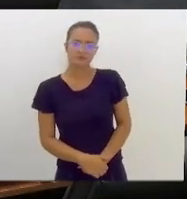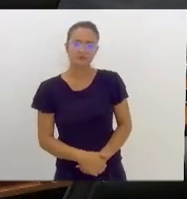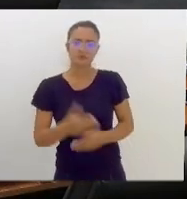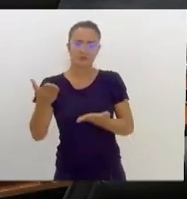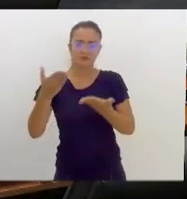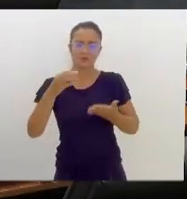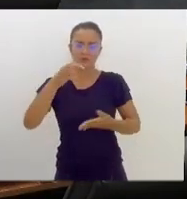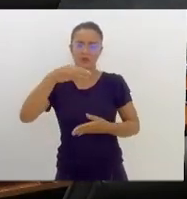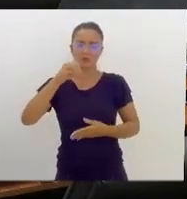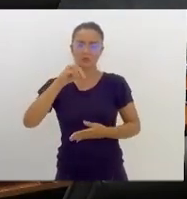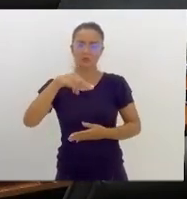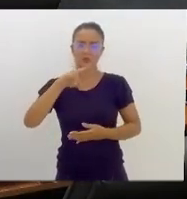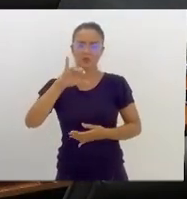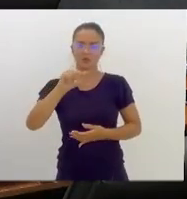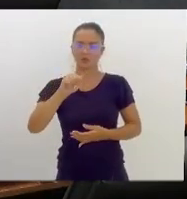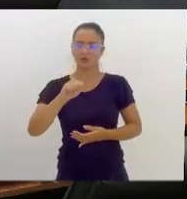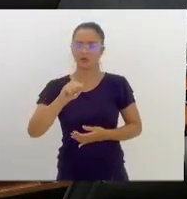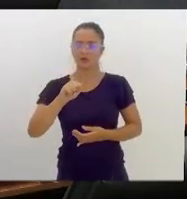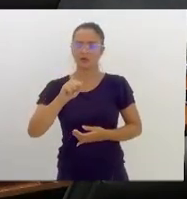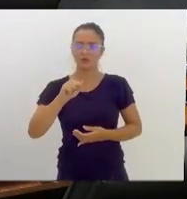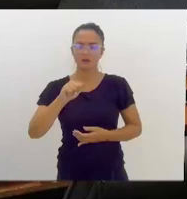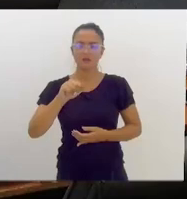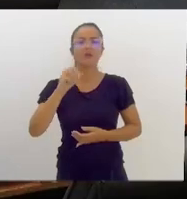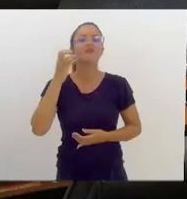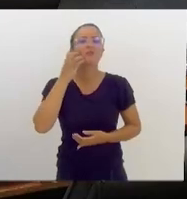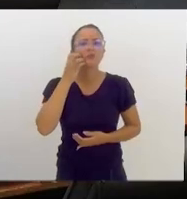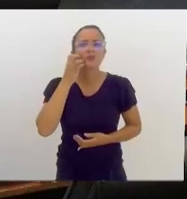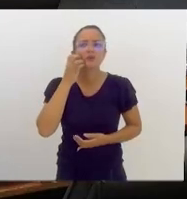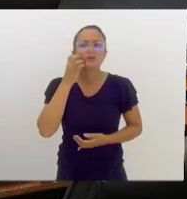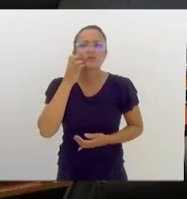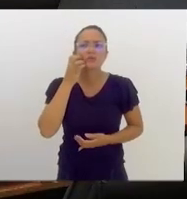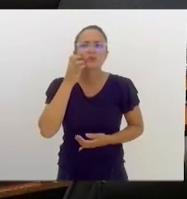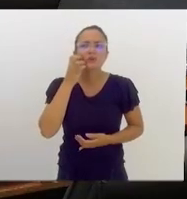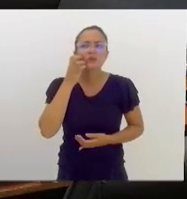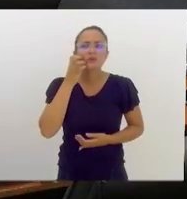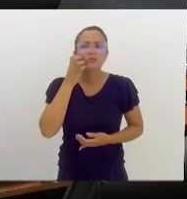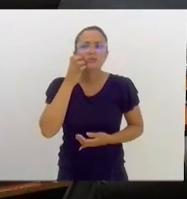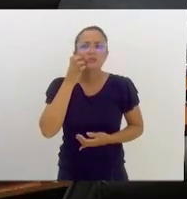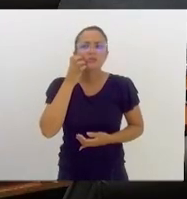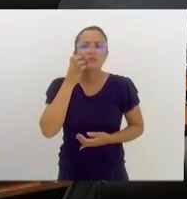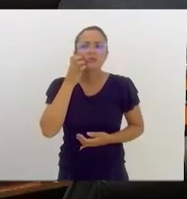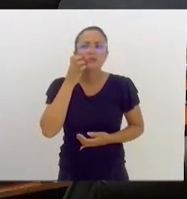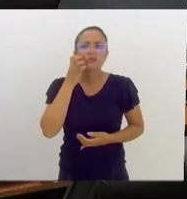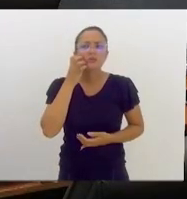Deputada Mônica Francisco, Valdeque Carneiro.